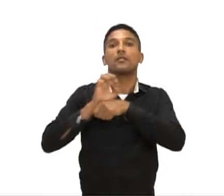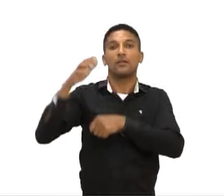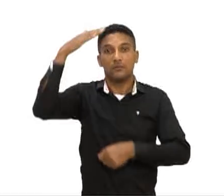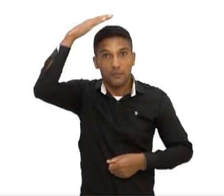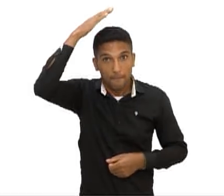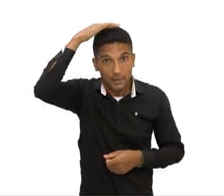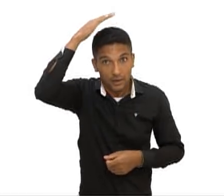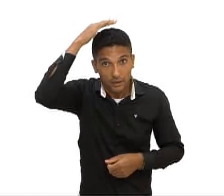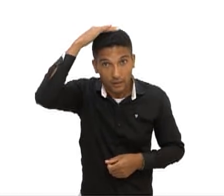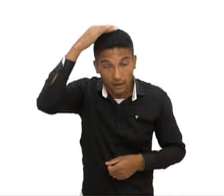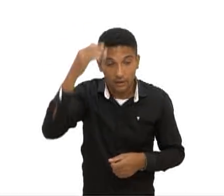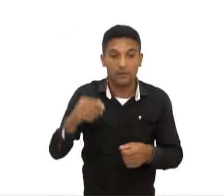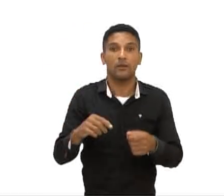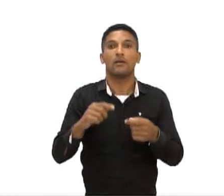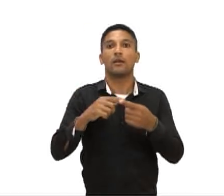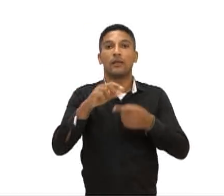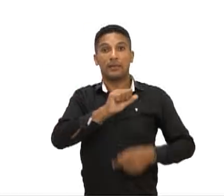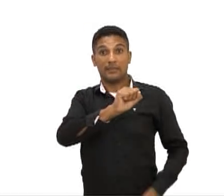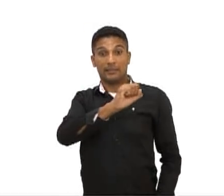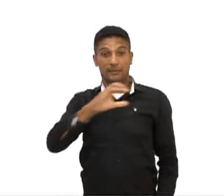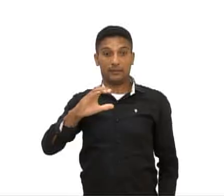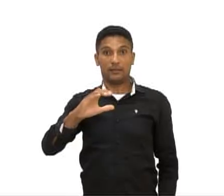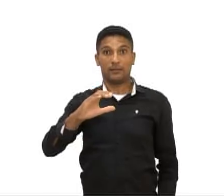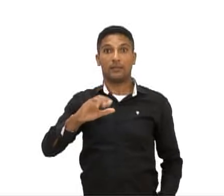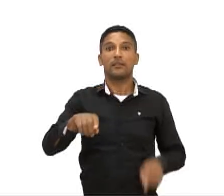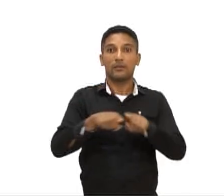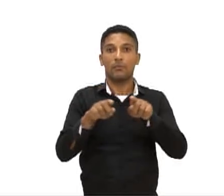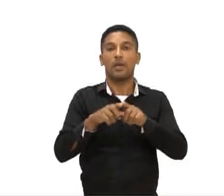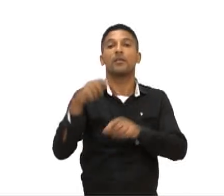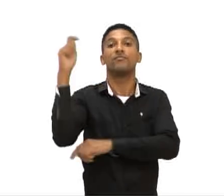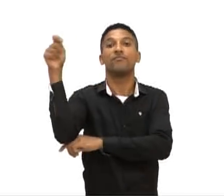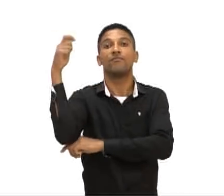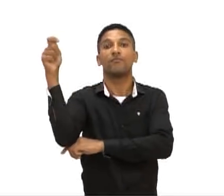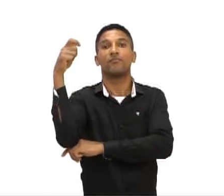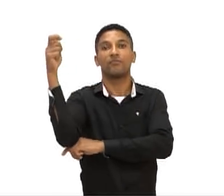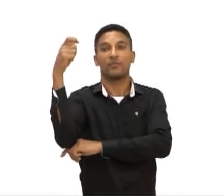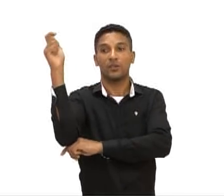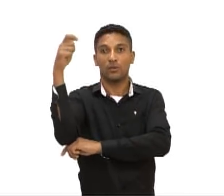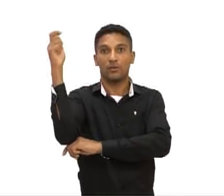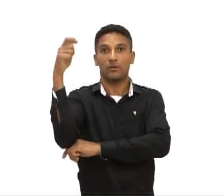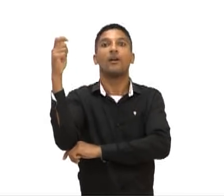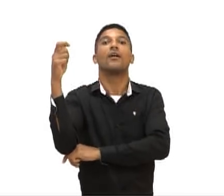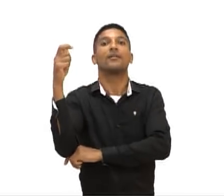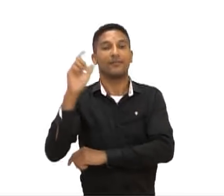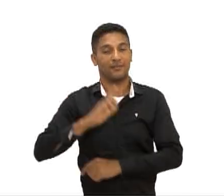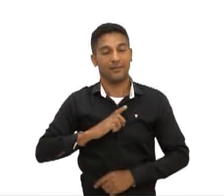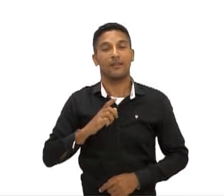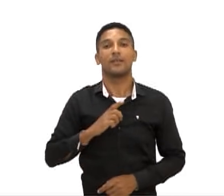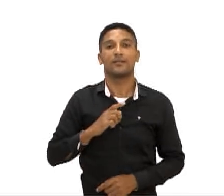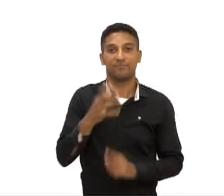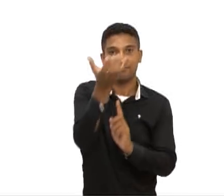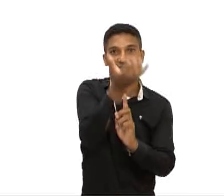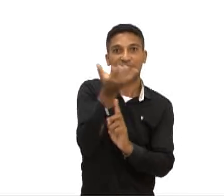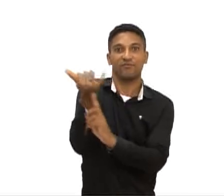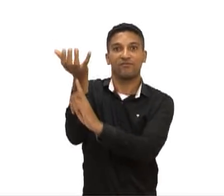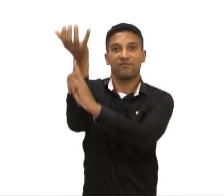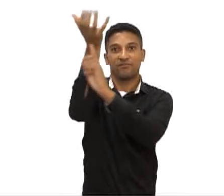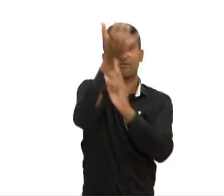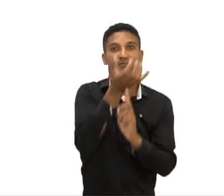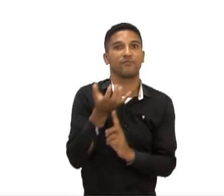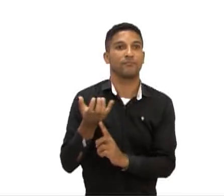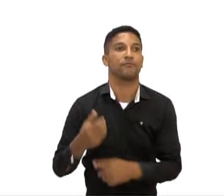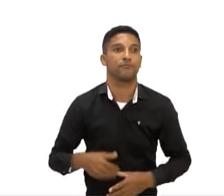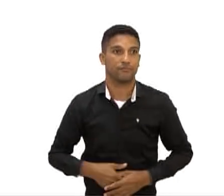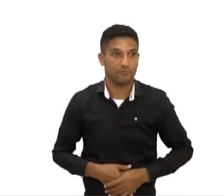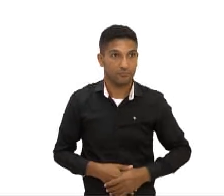e do Rio Grande do Sul. Essa formação é típica de uma região de clima subtropical.